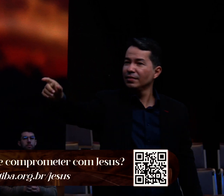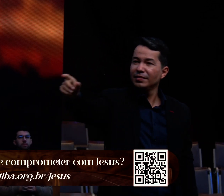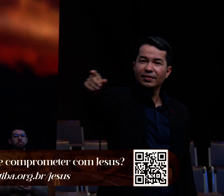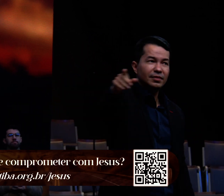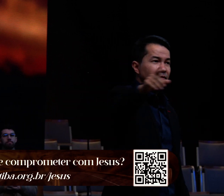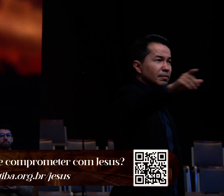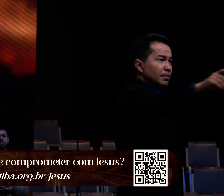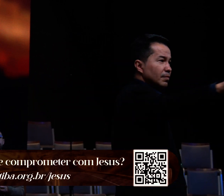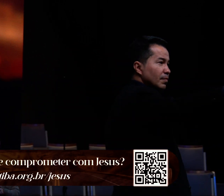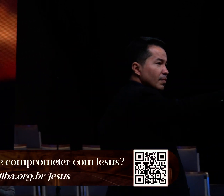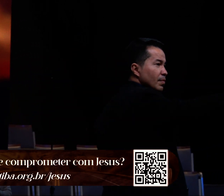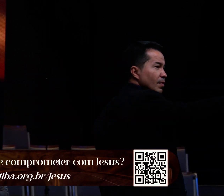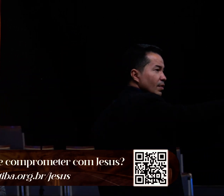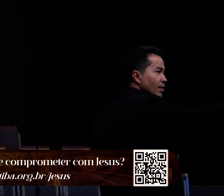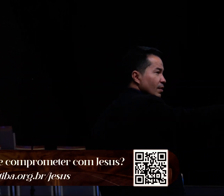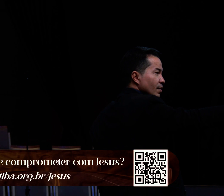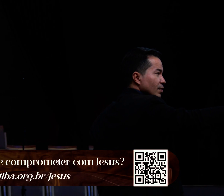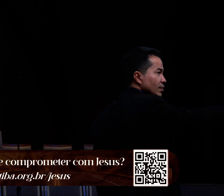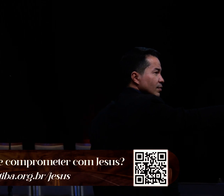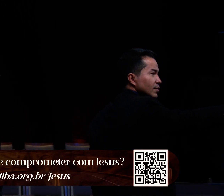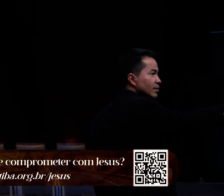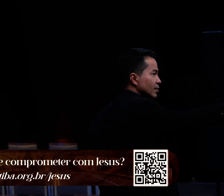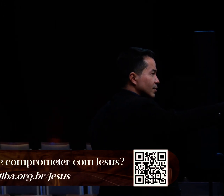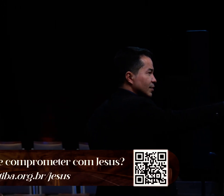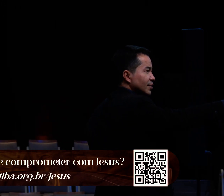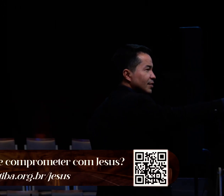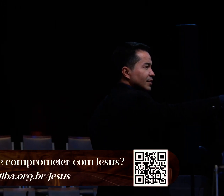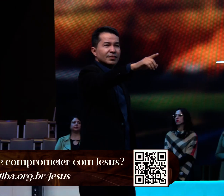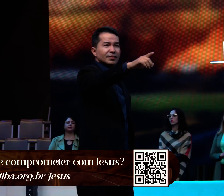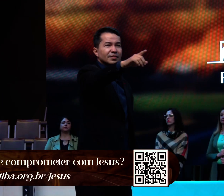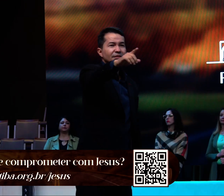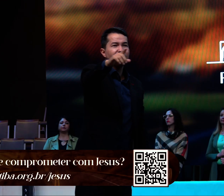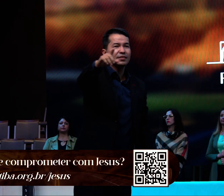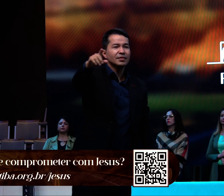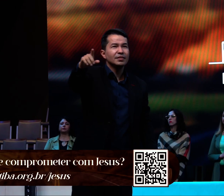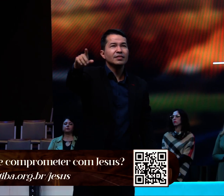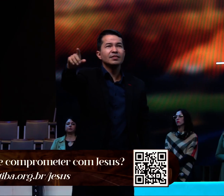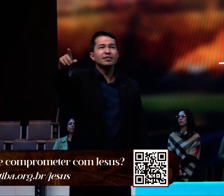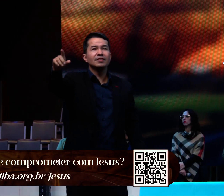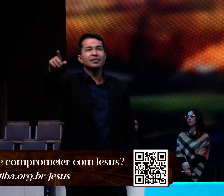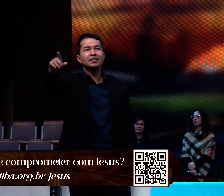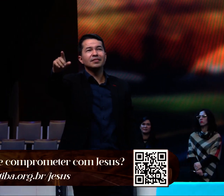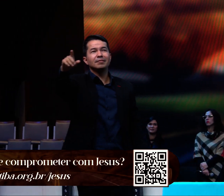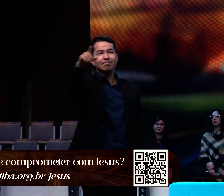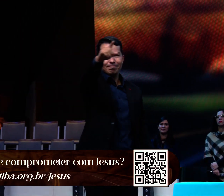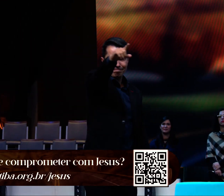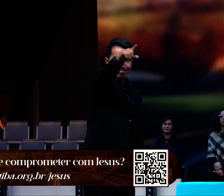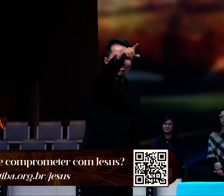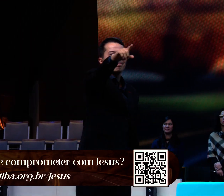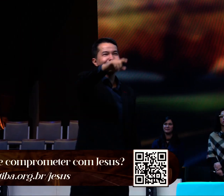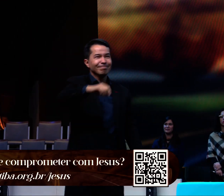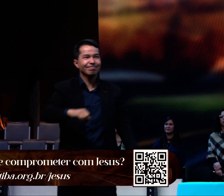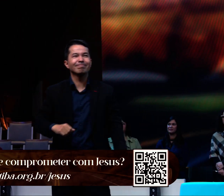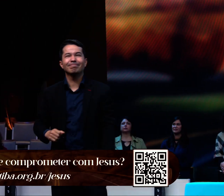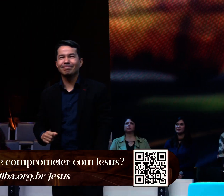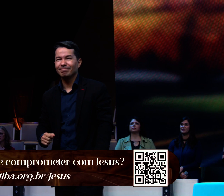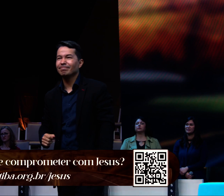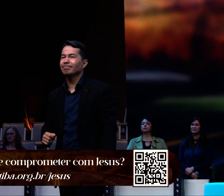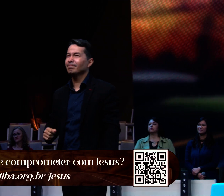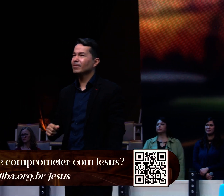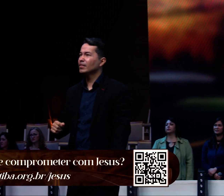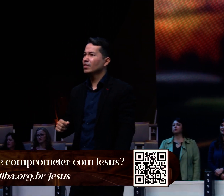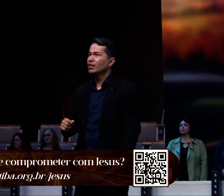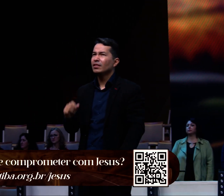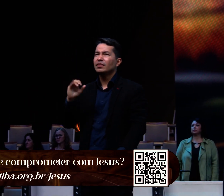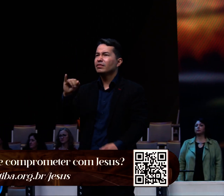ali, ok. Aqui, à minha esquerda, mais pessoas desejam experimentar esse amor? Ok, eu te vi